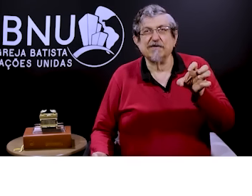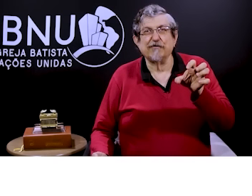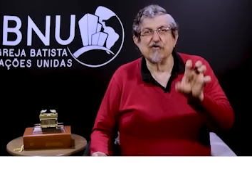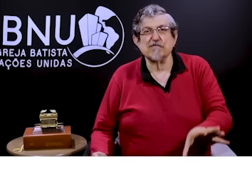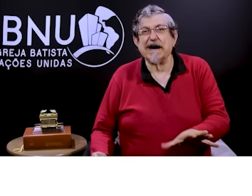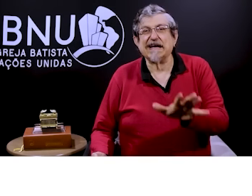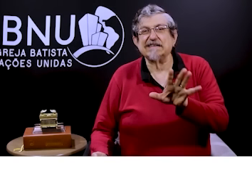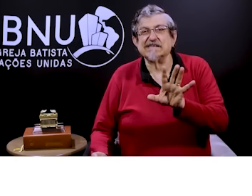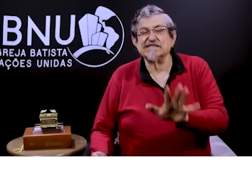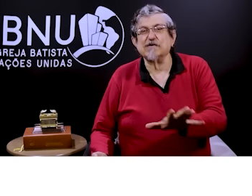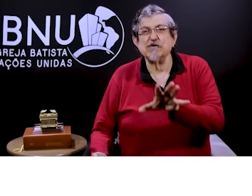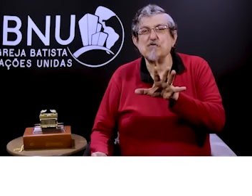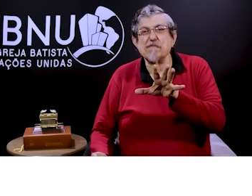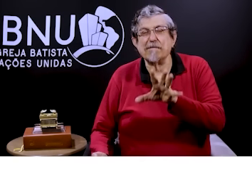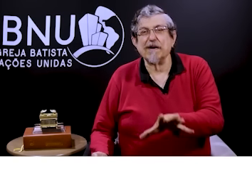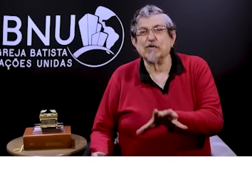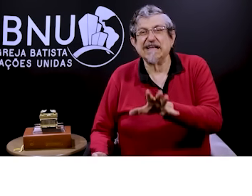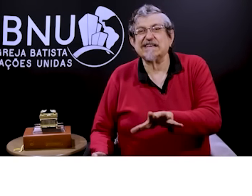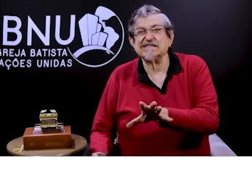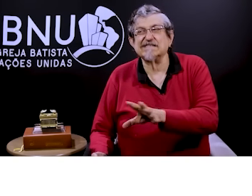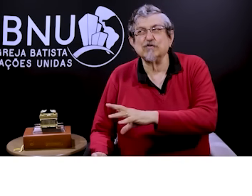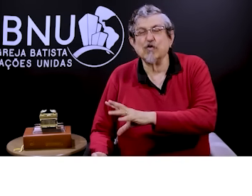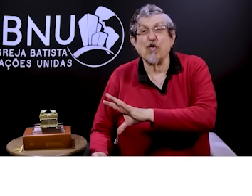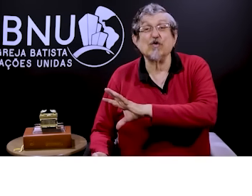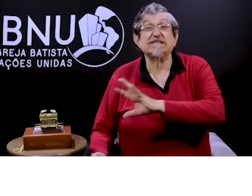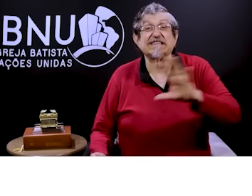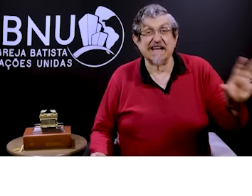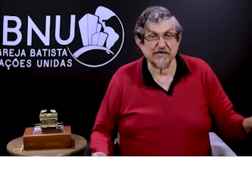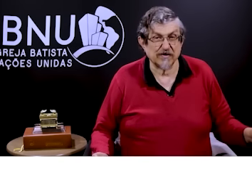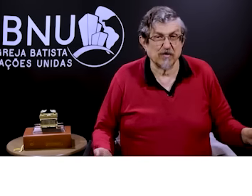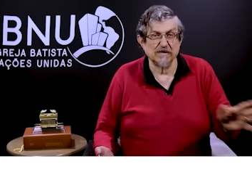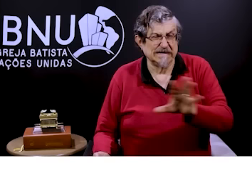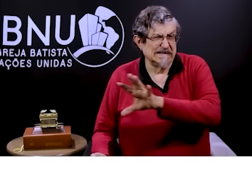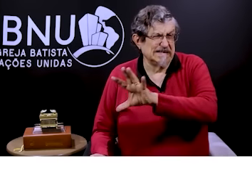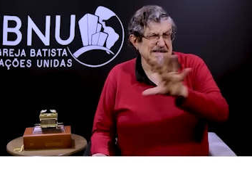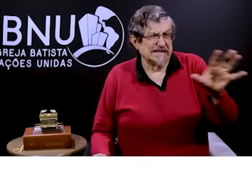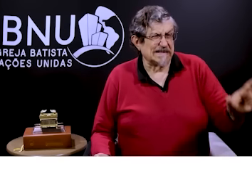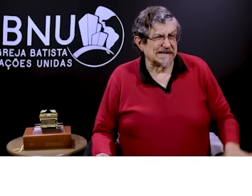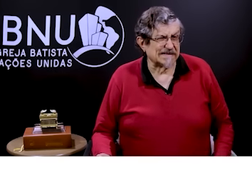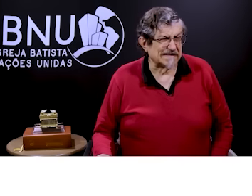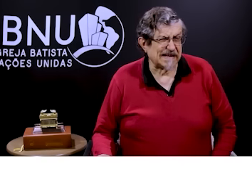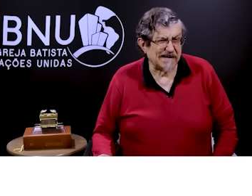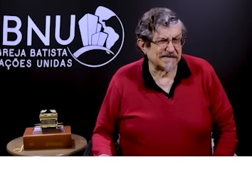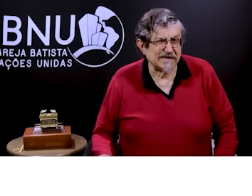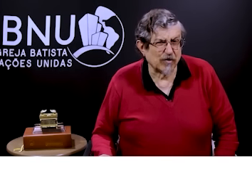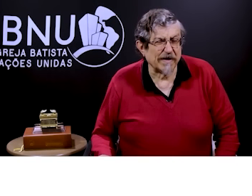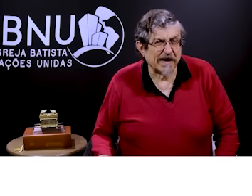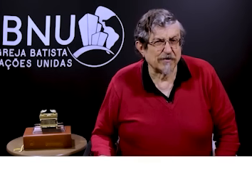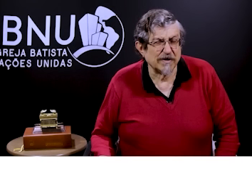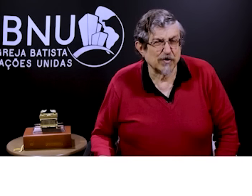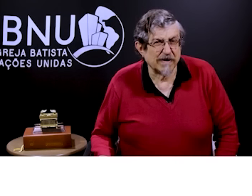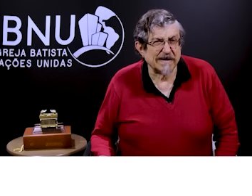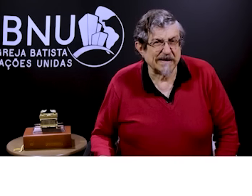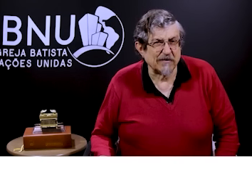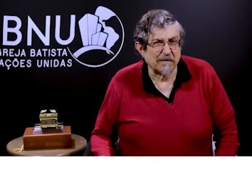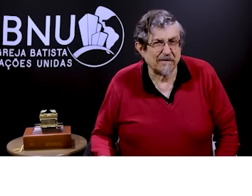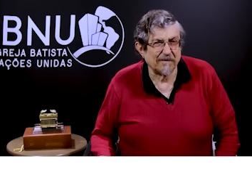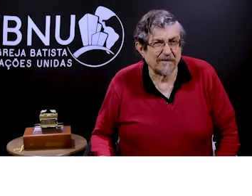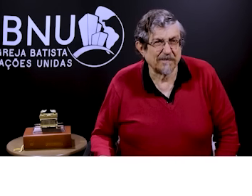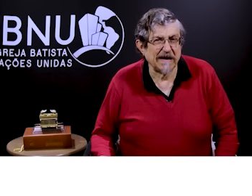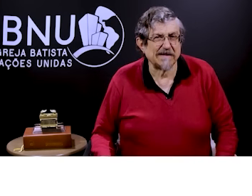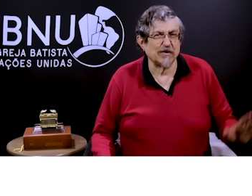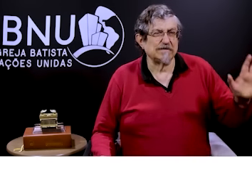para formar a nação e o papel da Nação no contraste com as aqueles que não conhecem o Deus